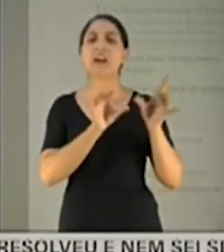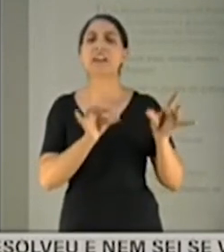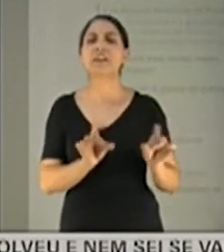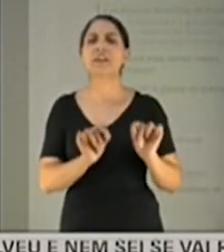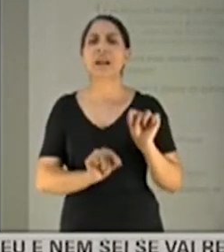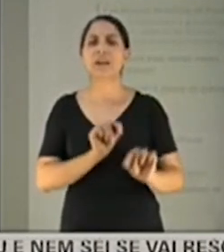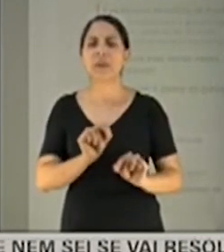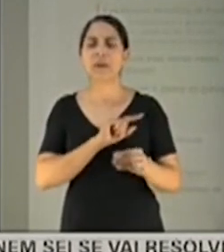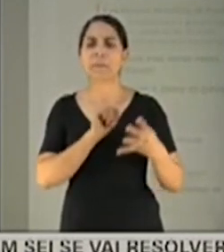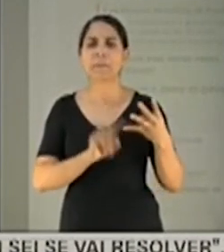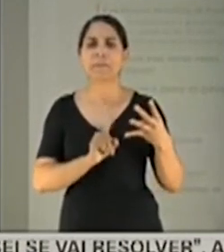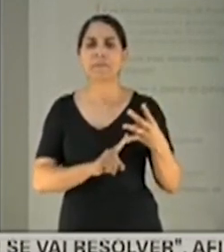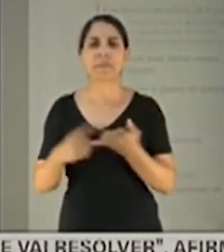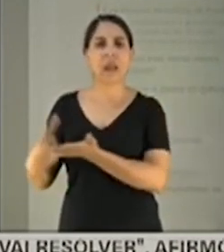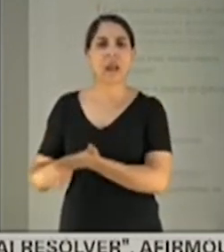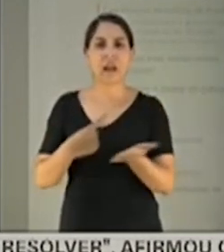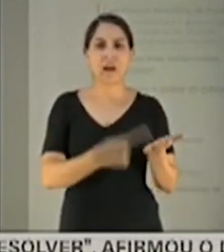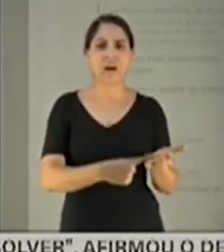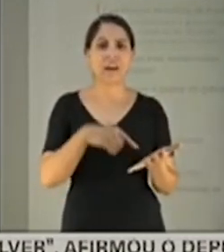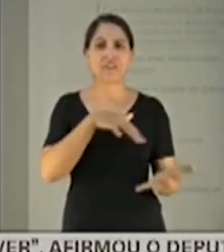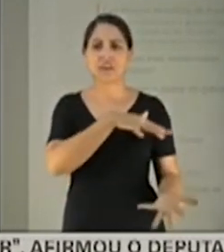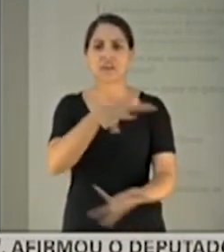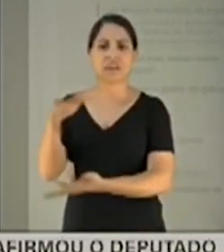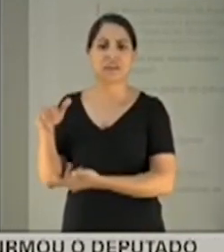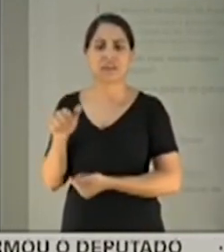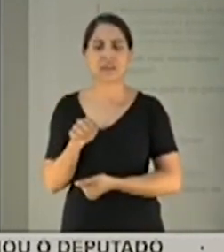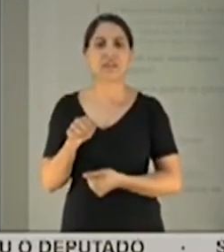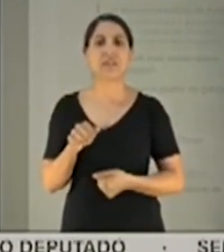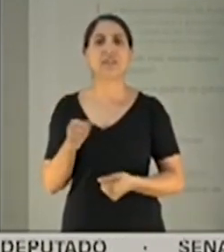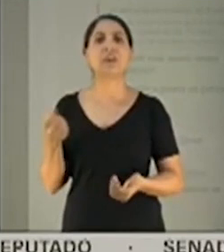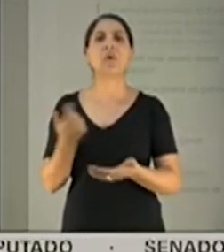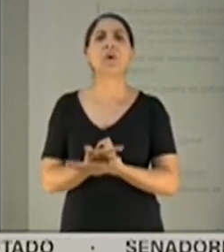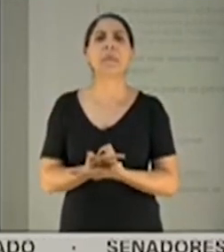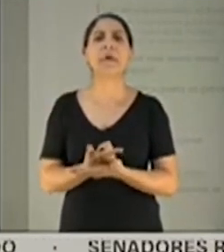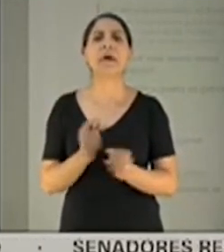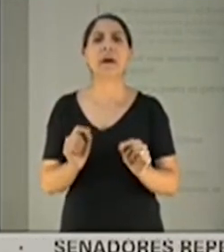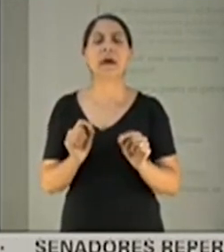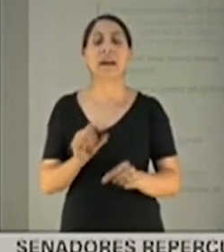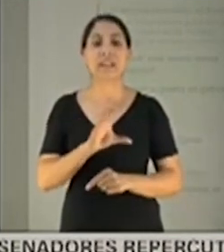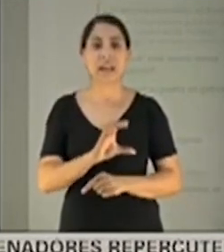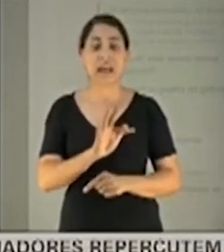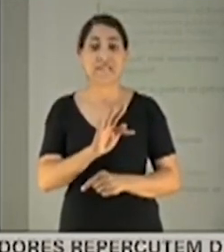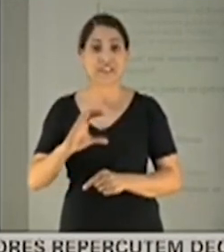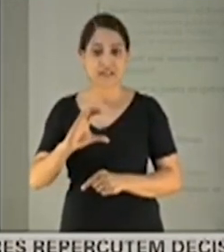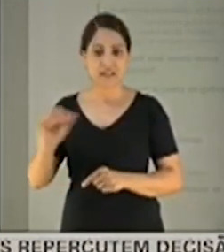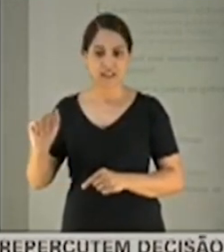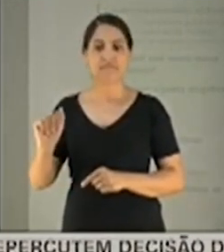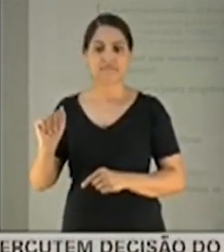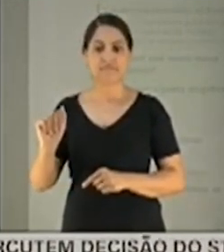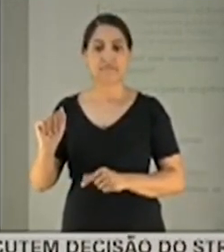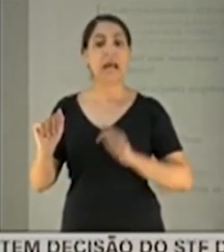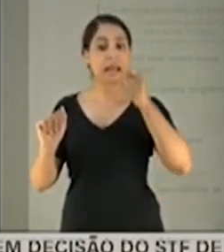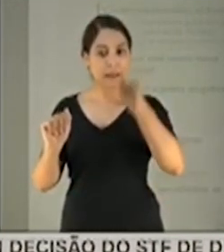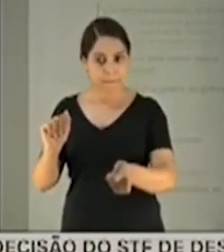acordo internacional entre o importador e quem está comprando, é FCA. E FCA, quem paga frete e